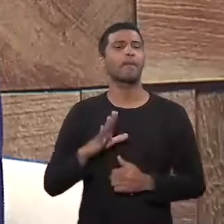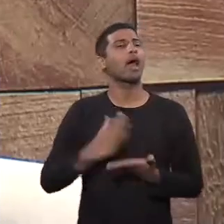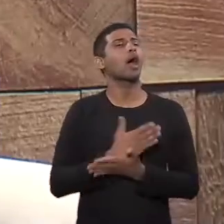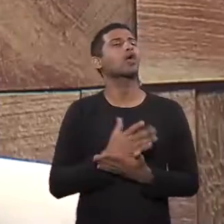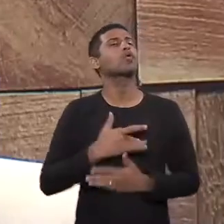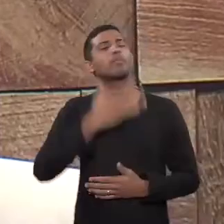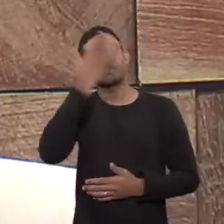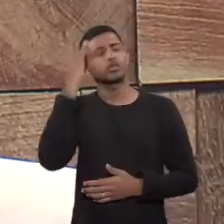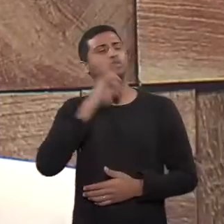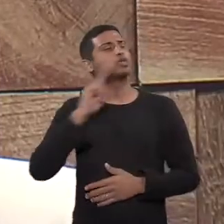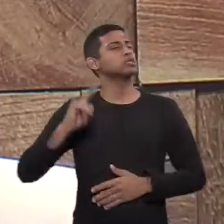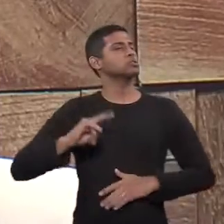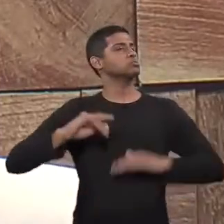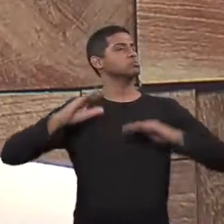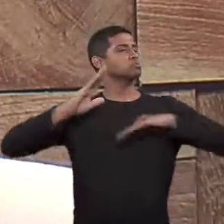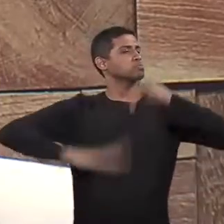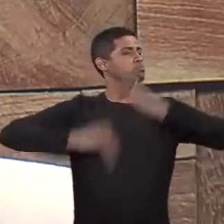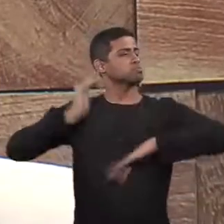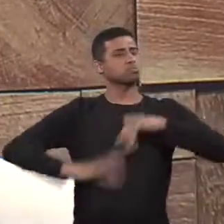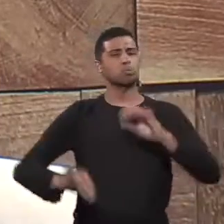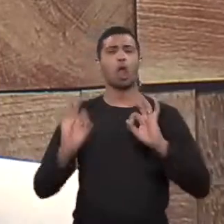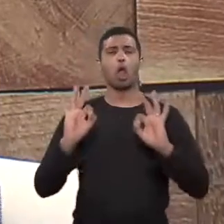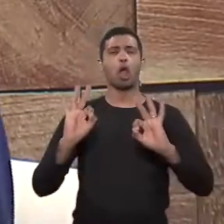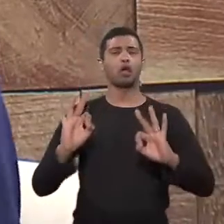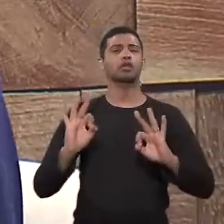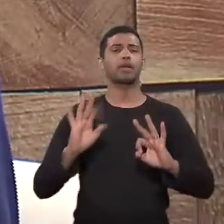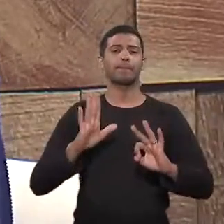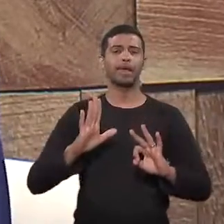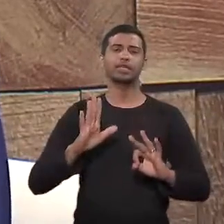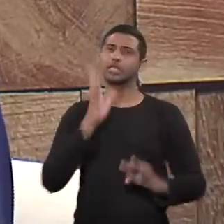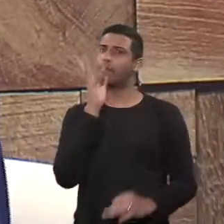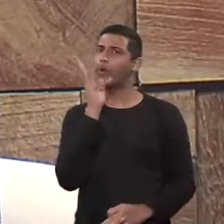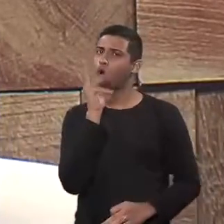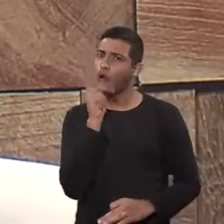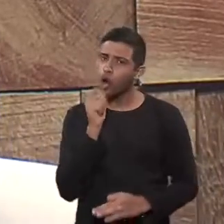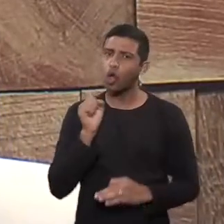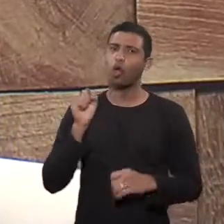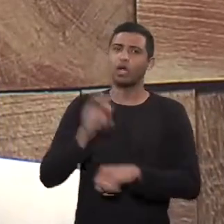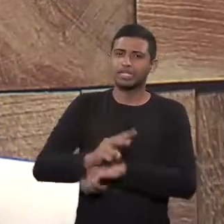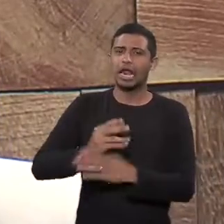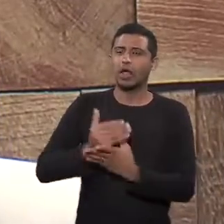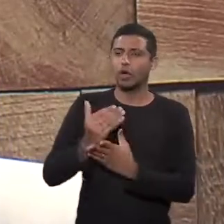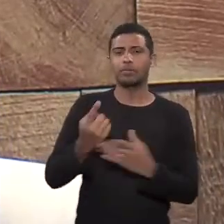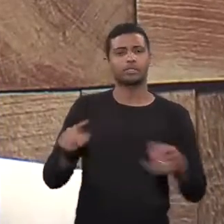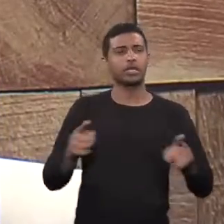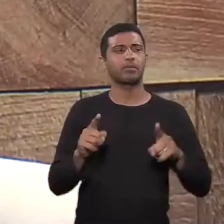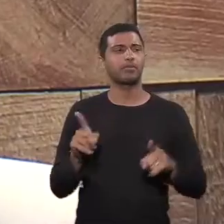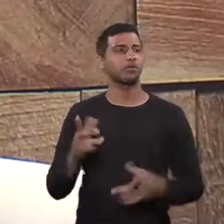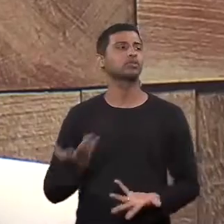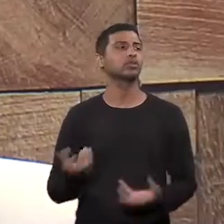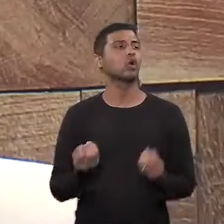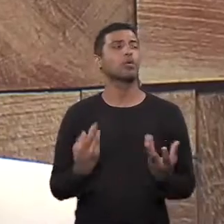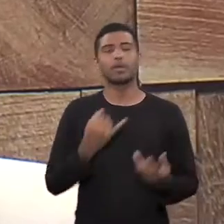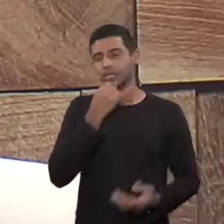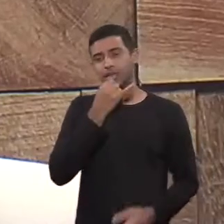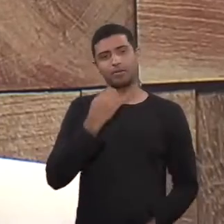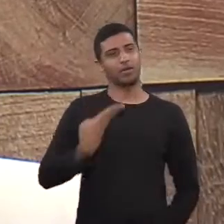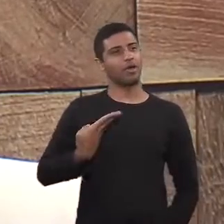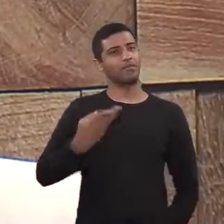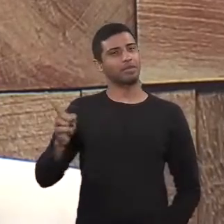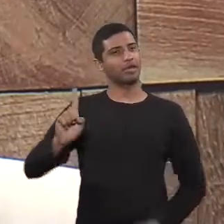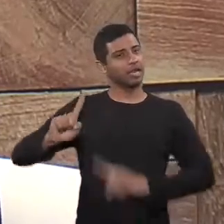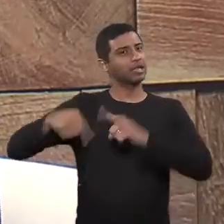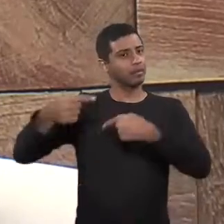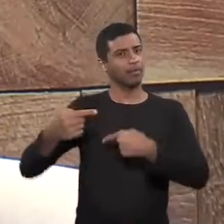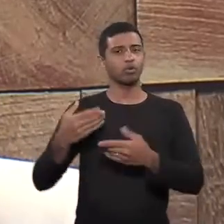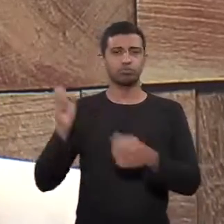casos dessas pessoas que se tornam excelentes tendo começado realmente mais tarde? Eu mesma sou amiga de uma pianista excepcional e que ela não começou a tocar aos 6 anos de